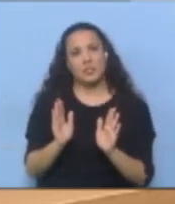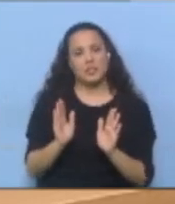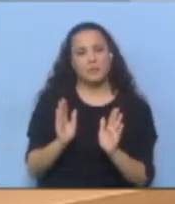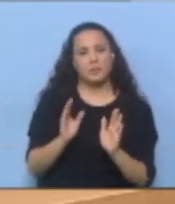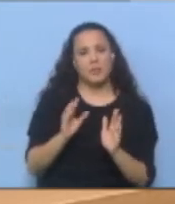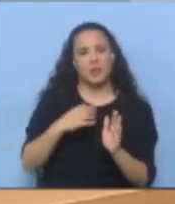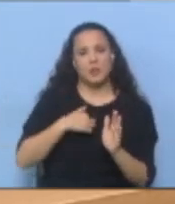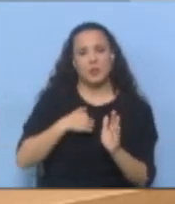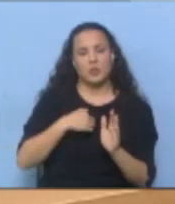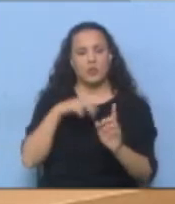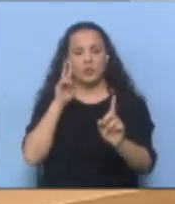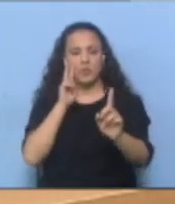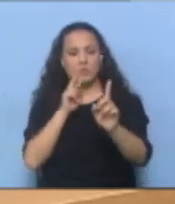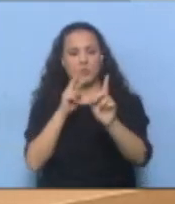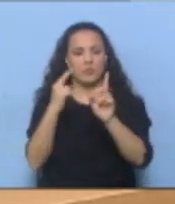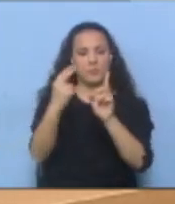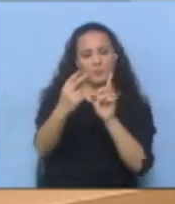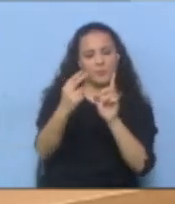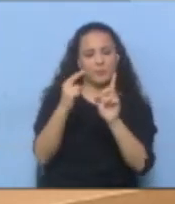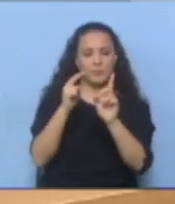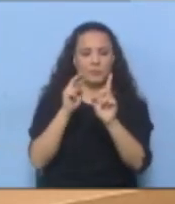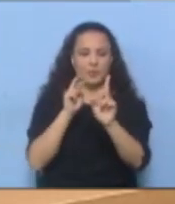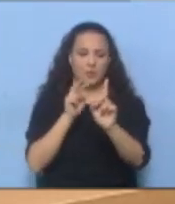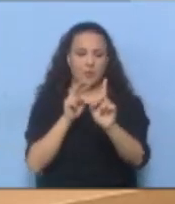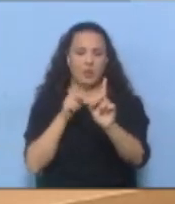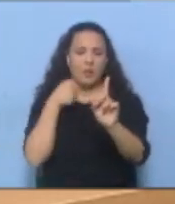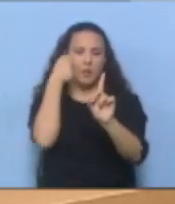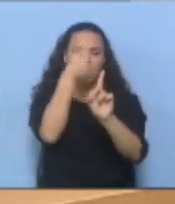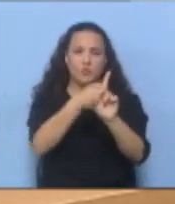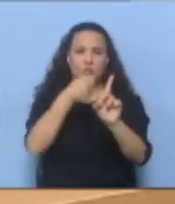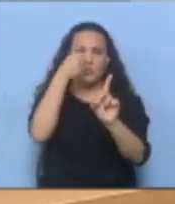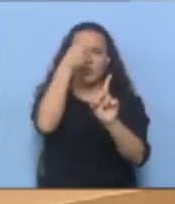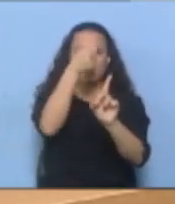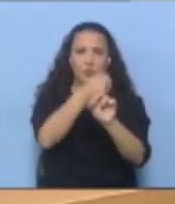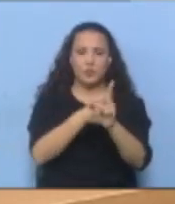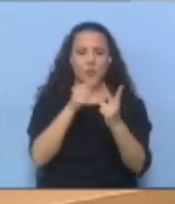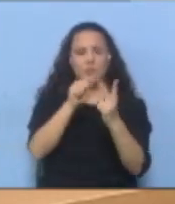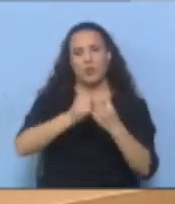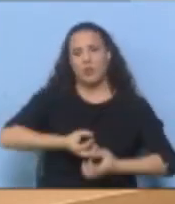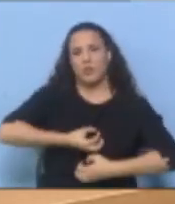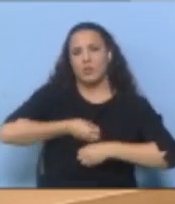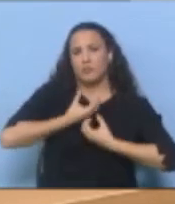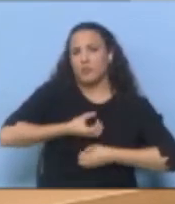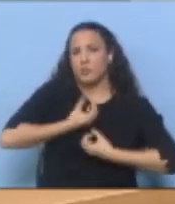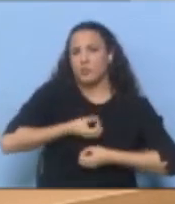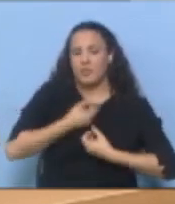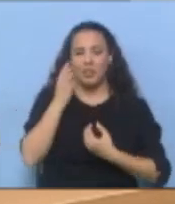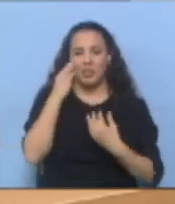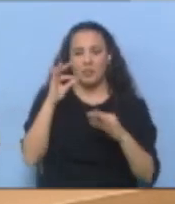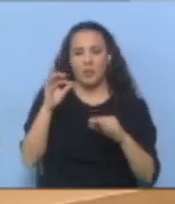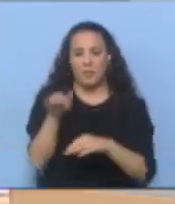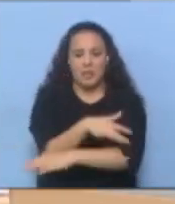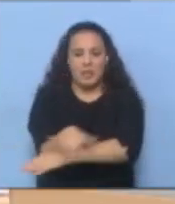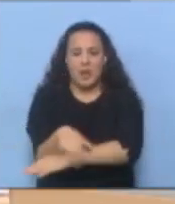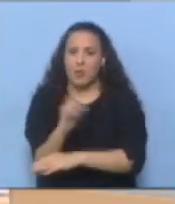identidade, dessa dimensão, digamos, da luta, de expressar coisas que normalmente isso não se expressa cá fora, e ali